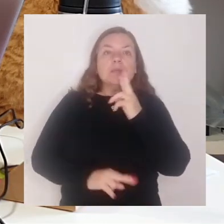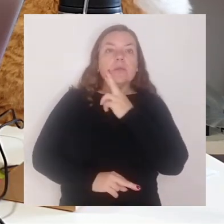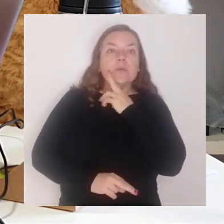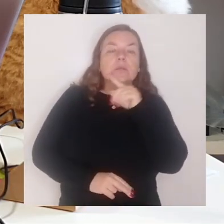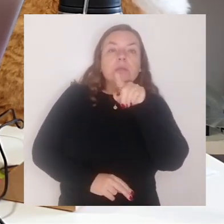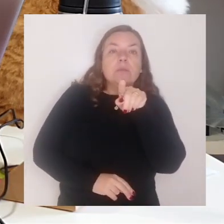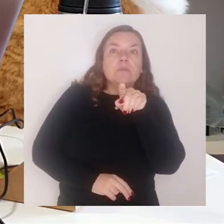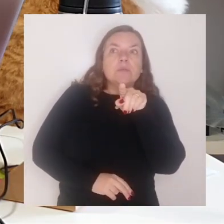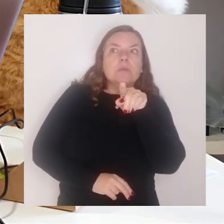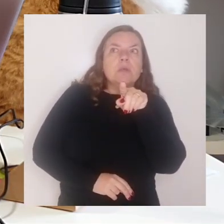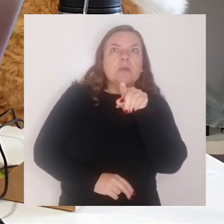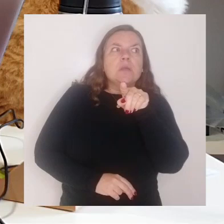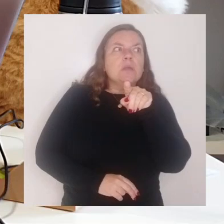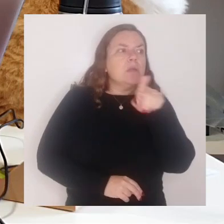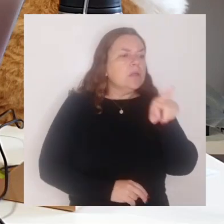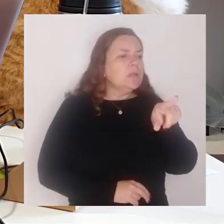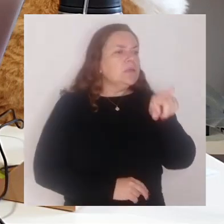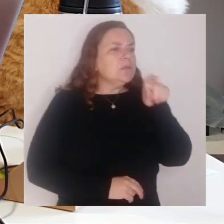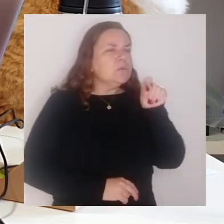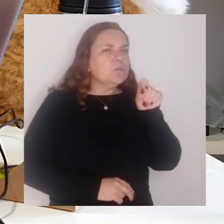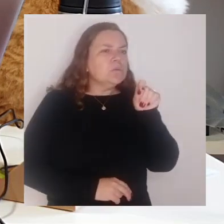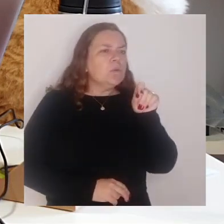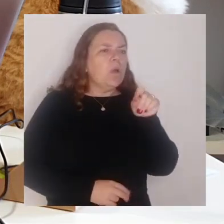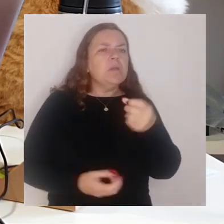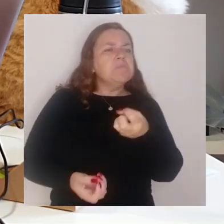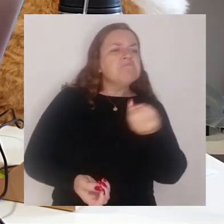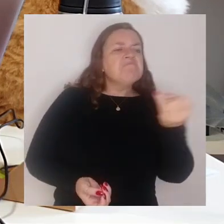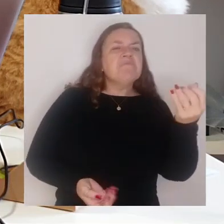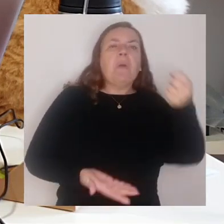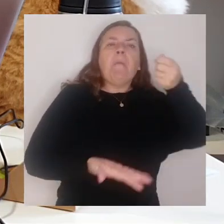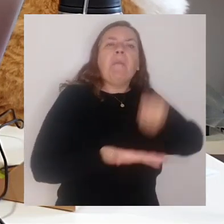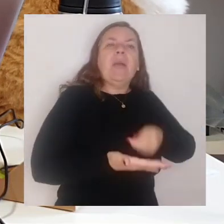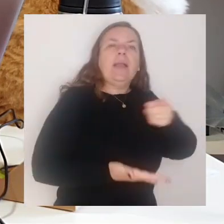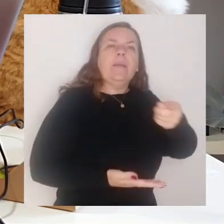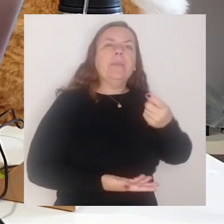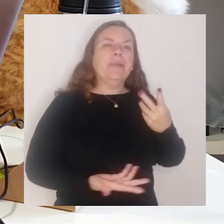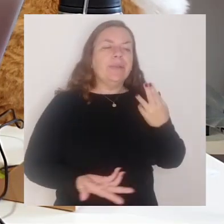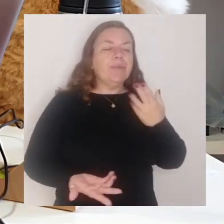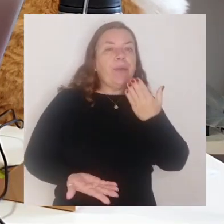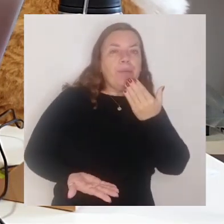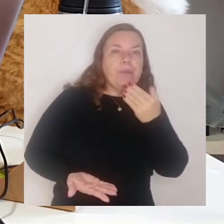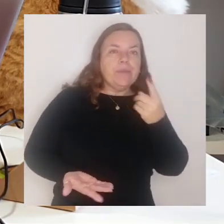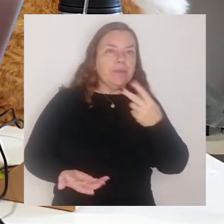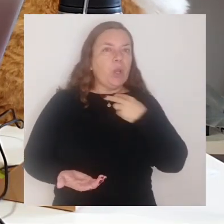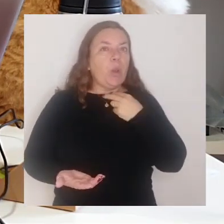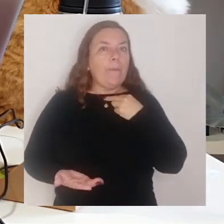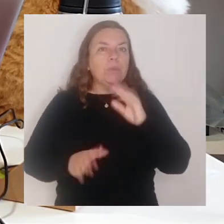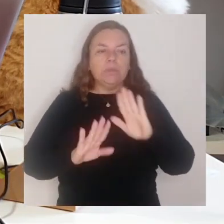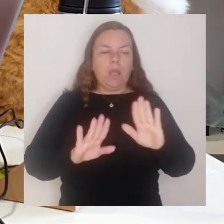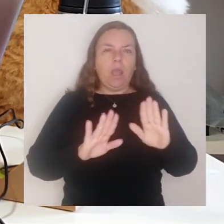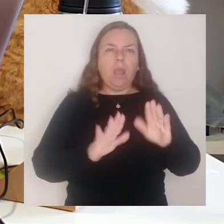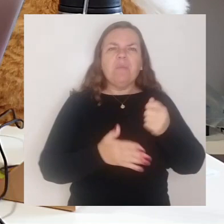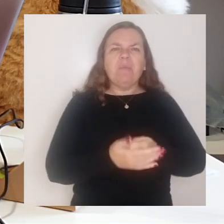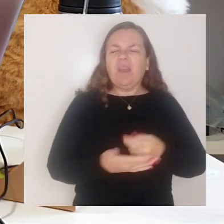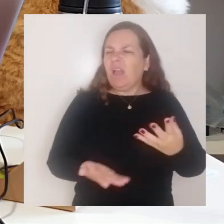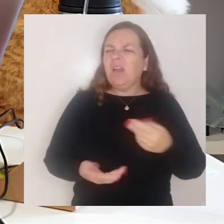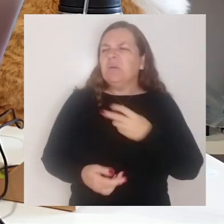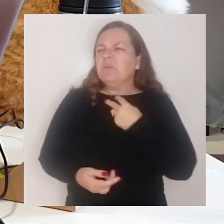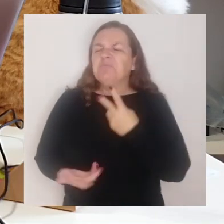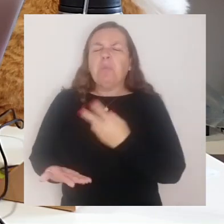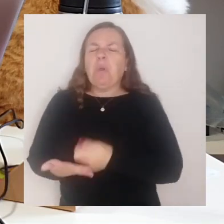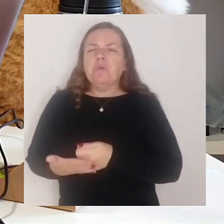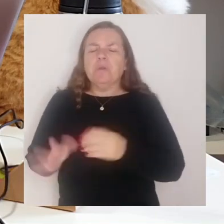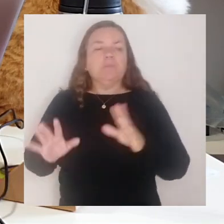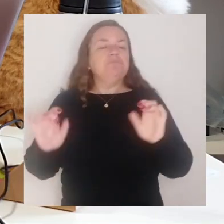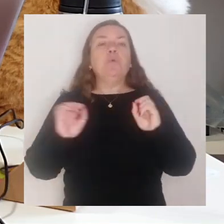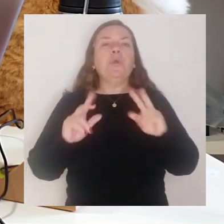em que você escolhe quanto você vai pagar pela refeição. E se você não tiver podendo pagar, tipo, tô meio quebrado hoje, não vai ter